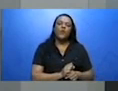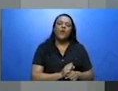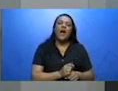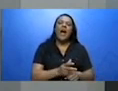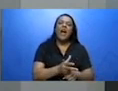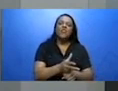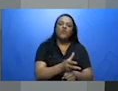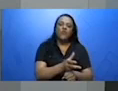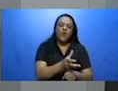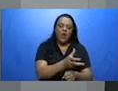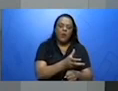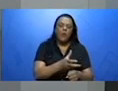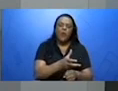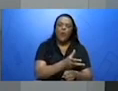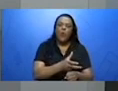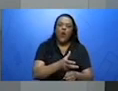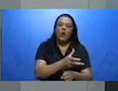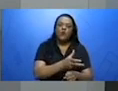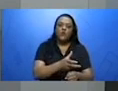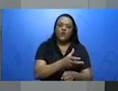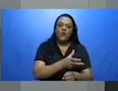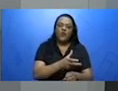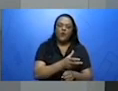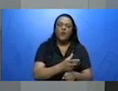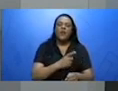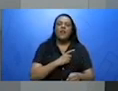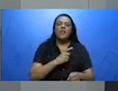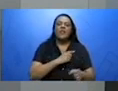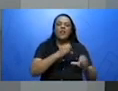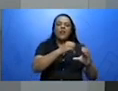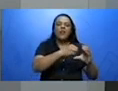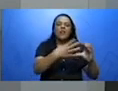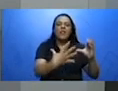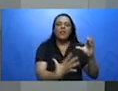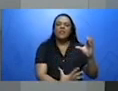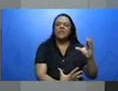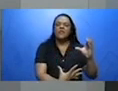são 9 classificações e várias